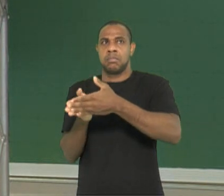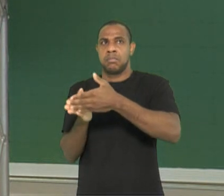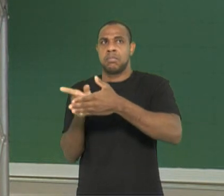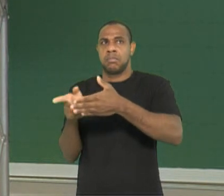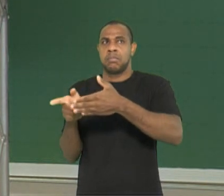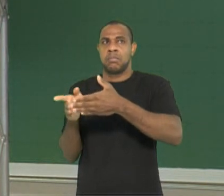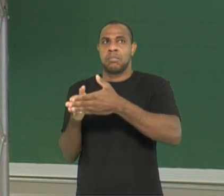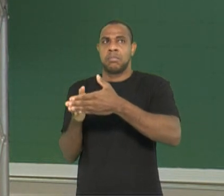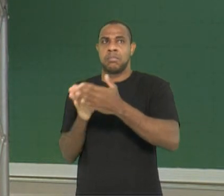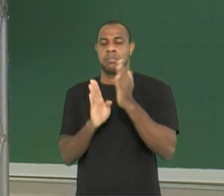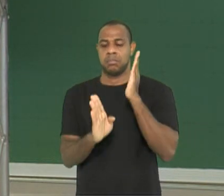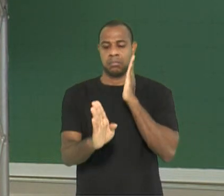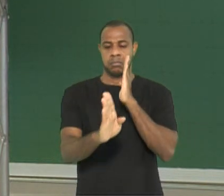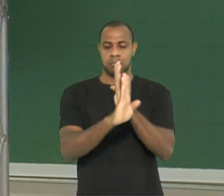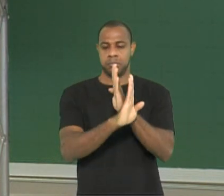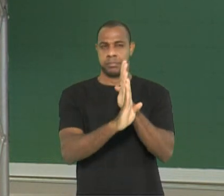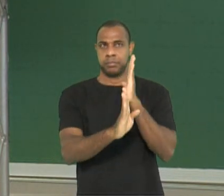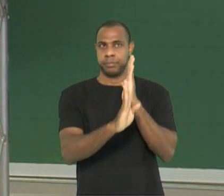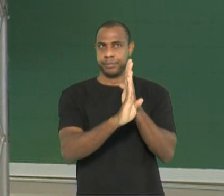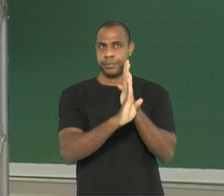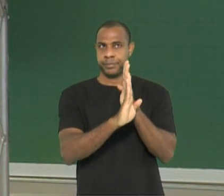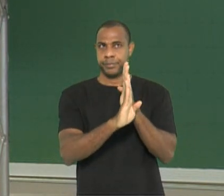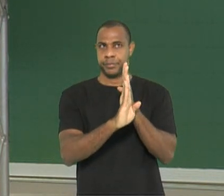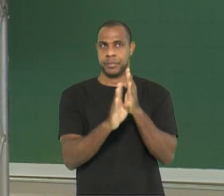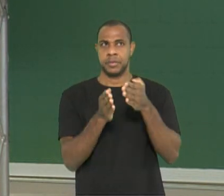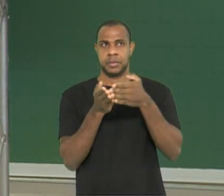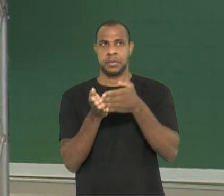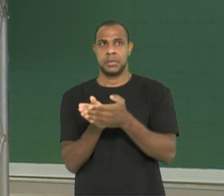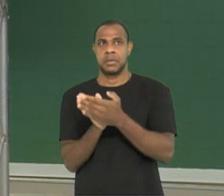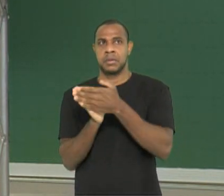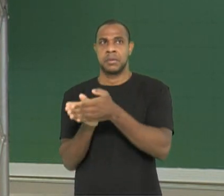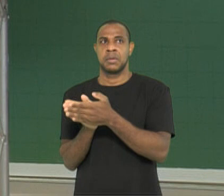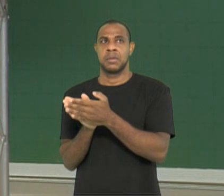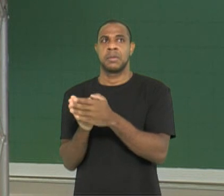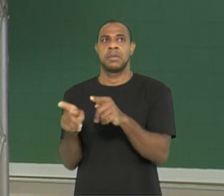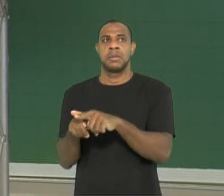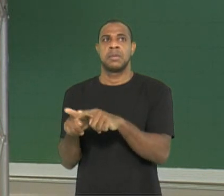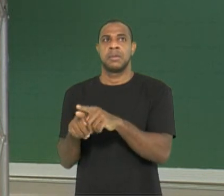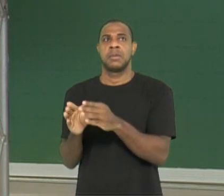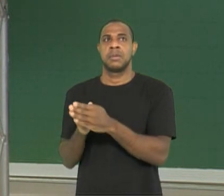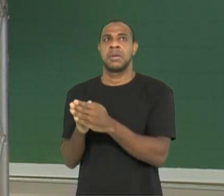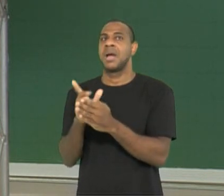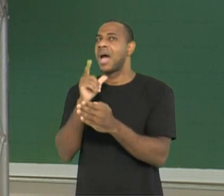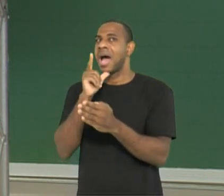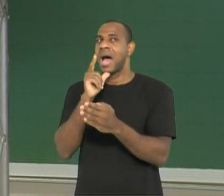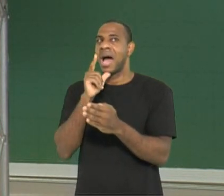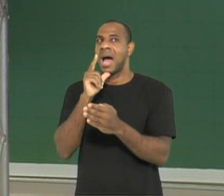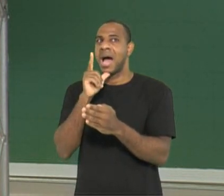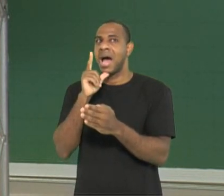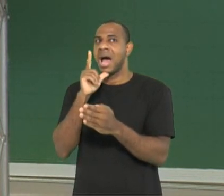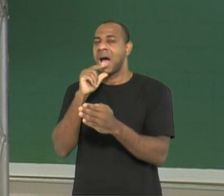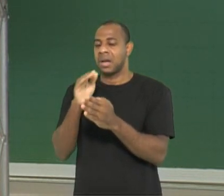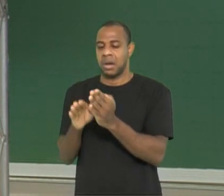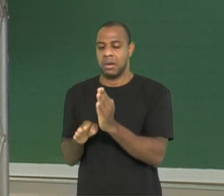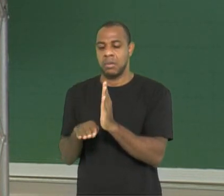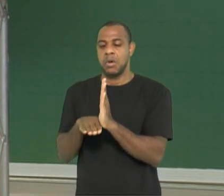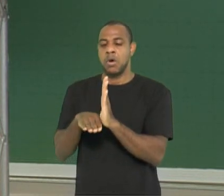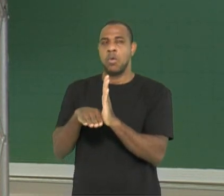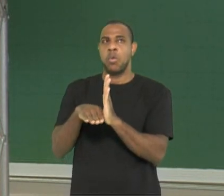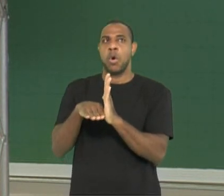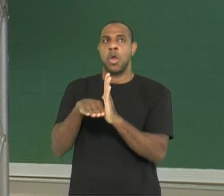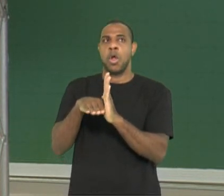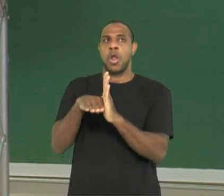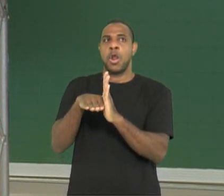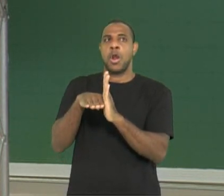comporta acaba sendo fechada, uma válvula acaba sendo fechada também e toda a água do rio acaba vindo por